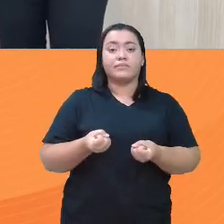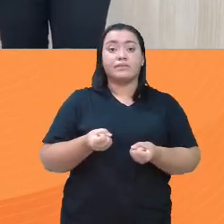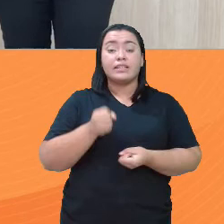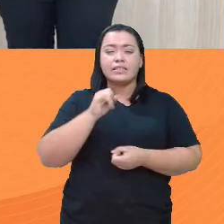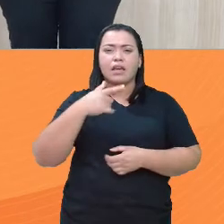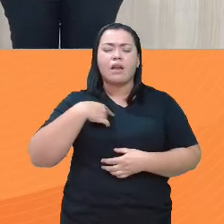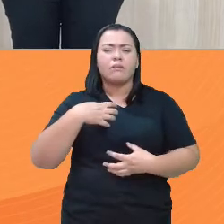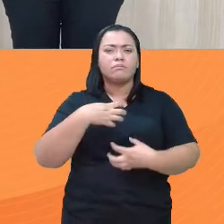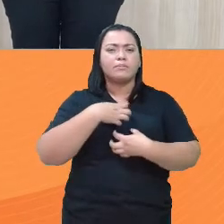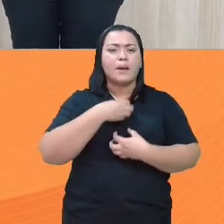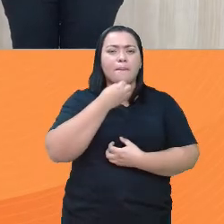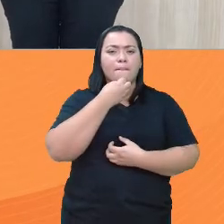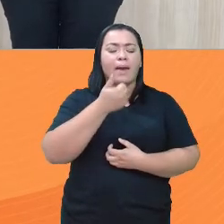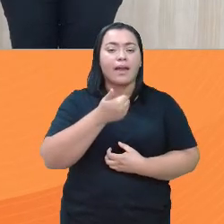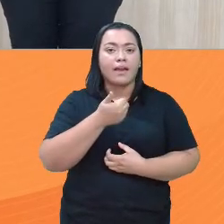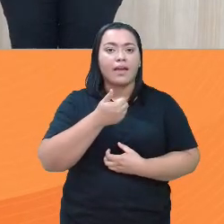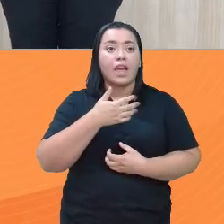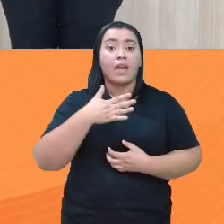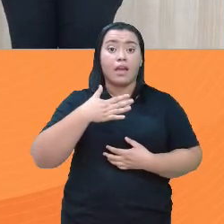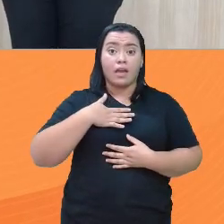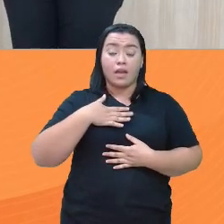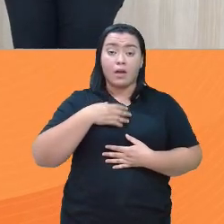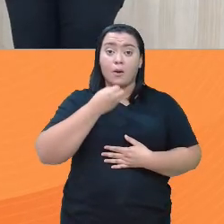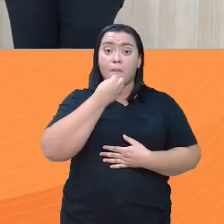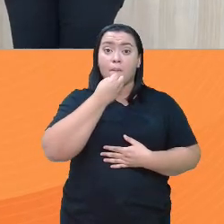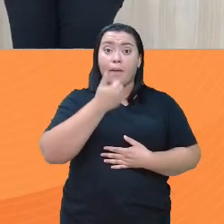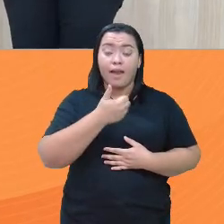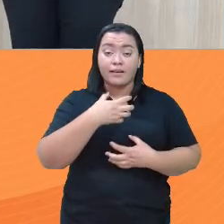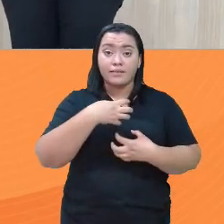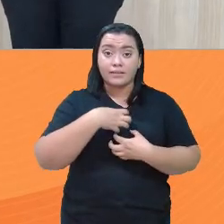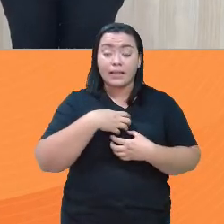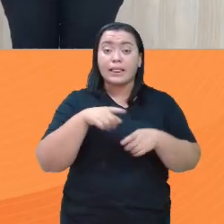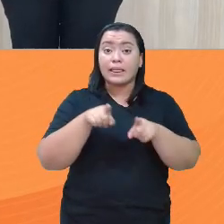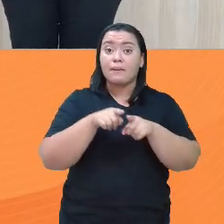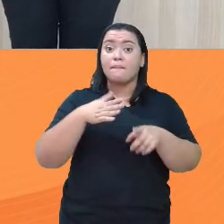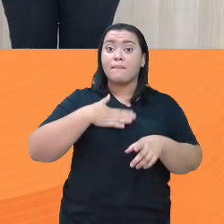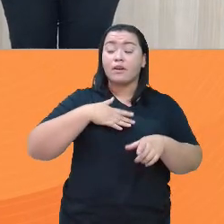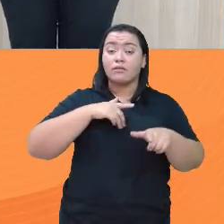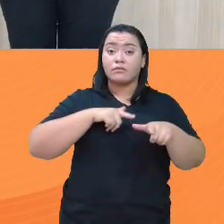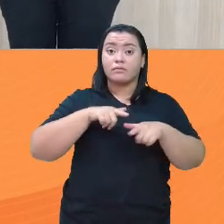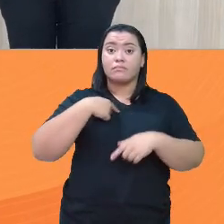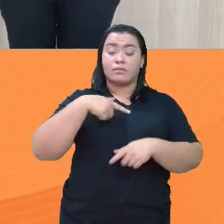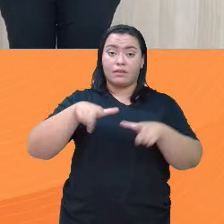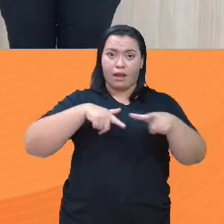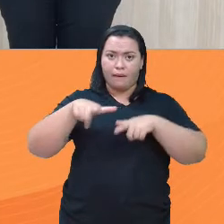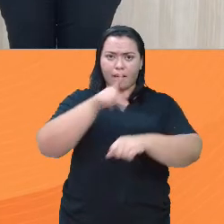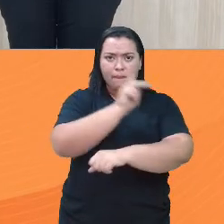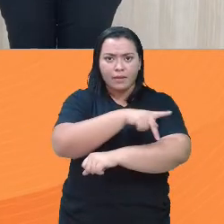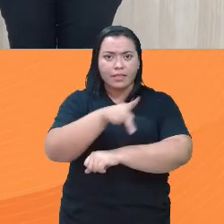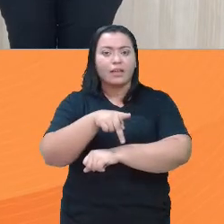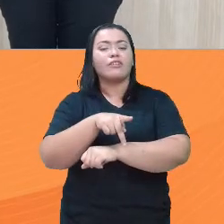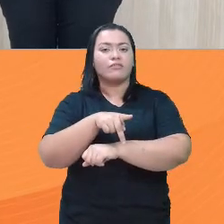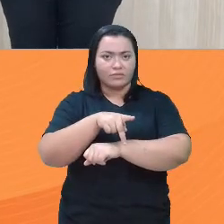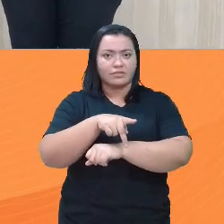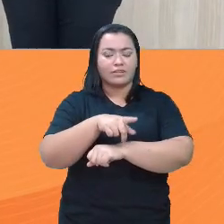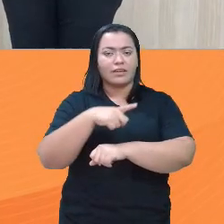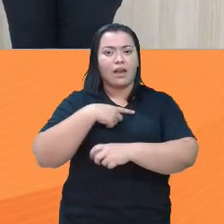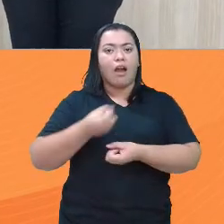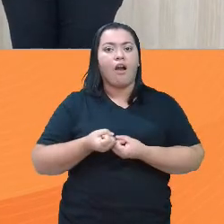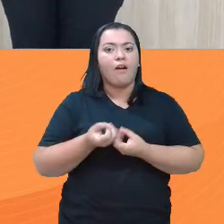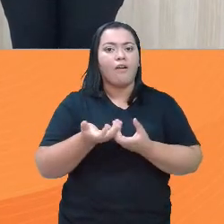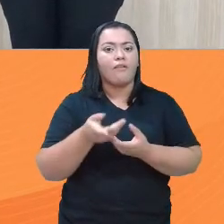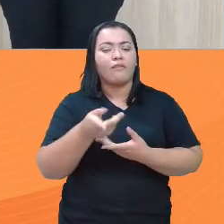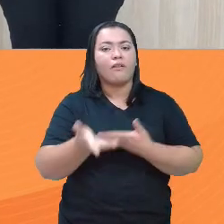sinto bem, se eu estou num estado de bem-estar e se o meu trabalho pedagógico, o trabalho pedagógico que está sendo